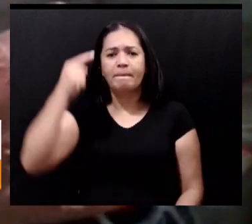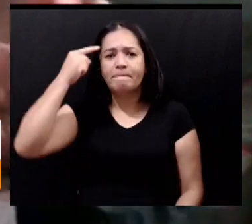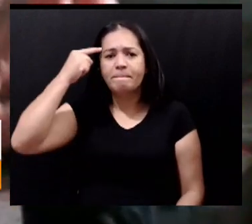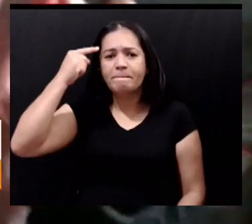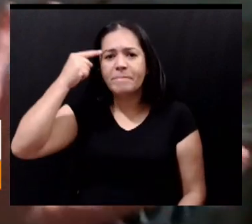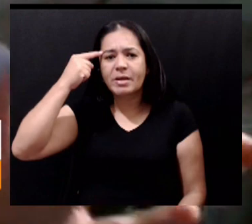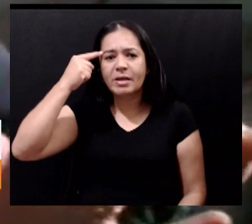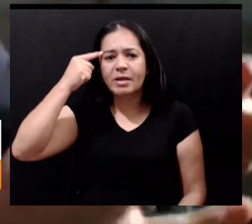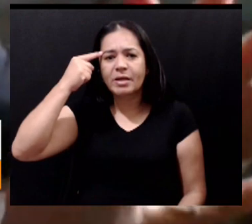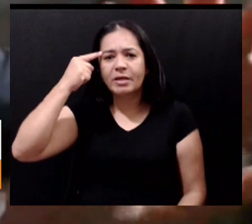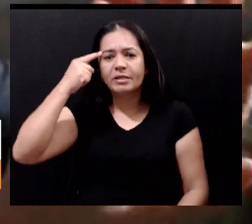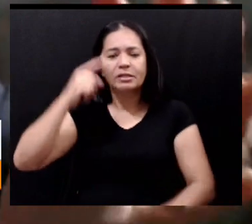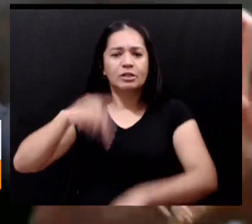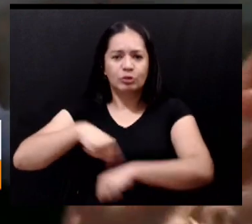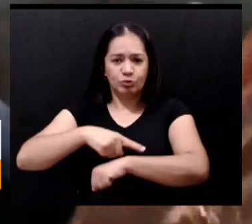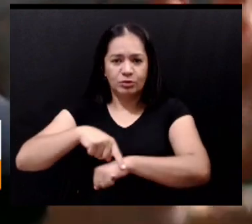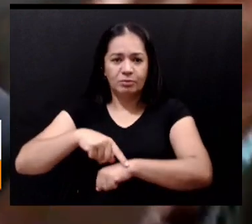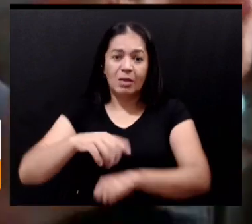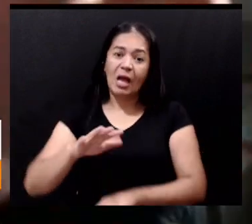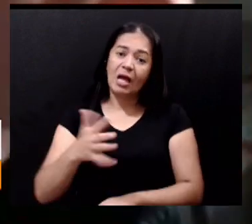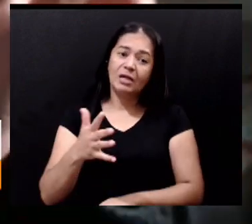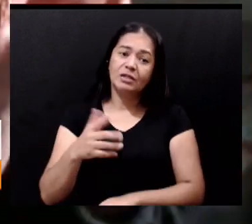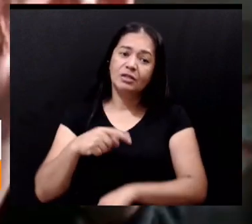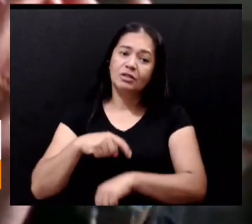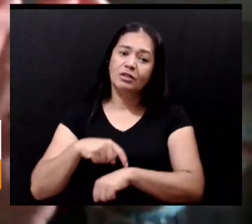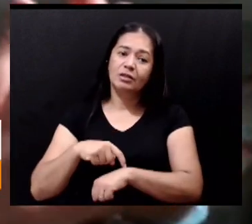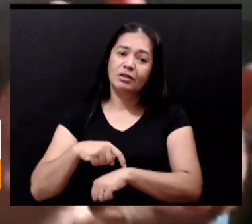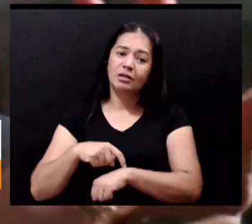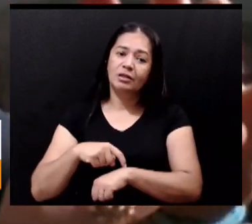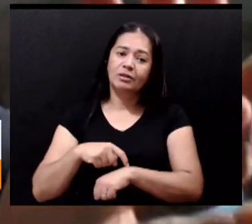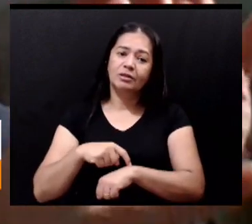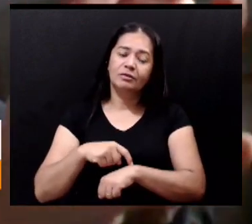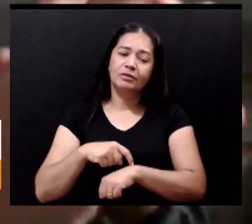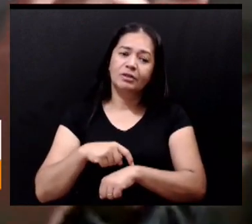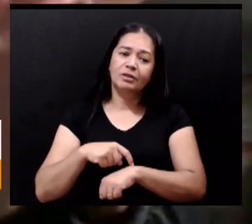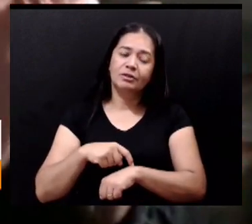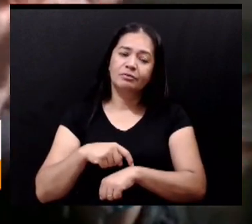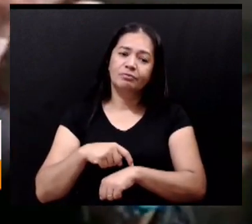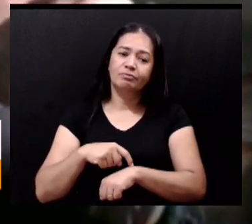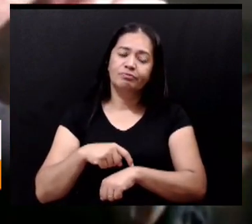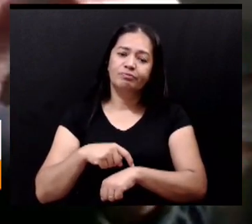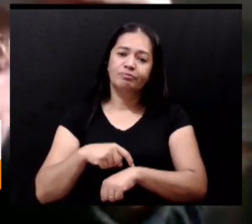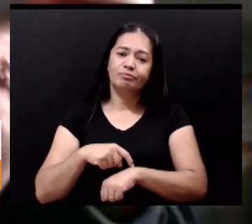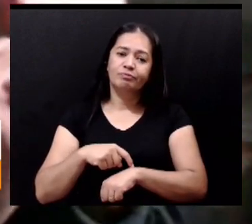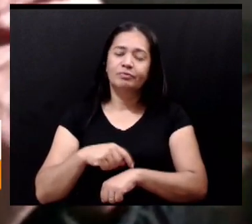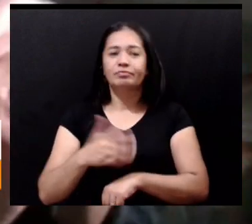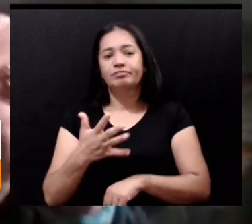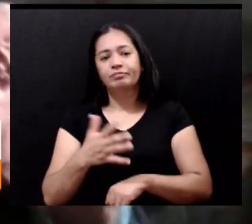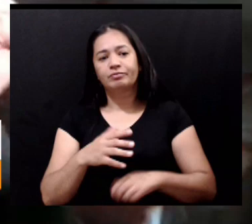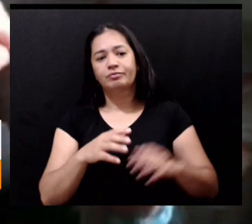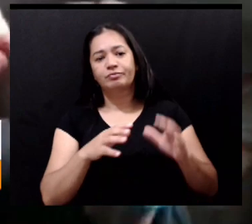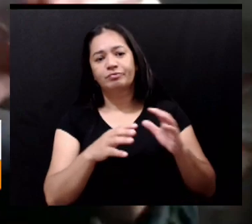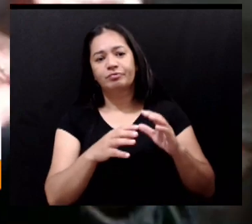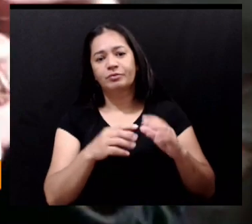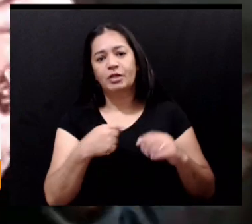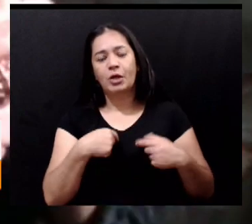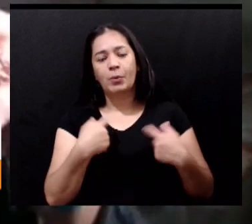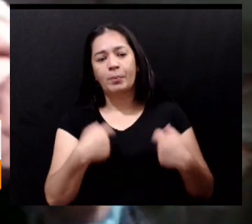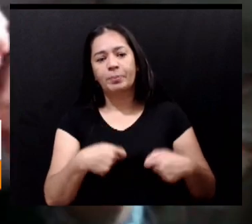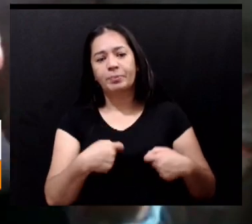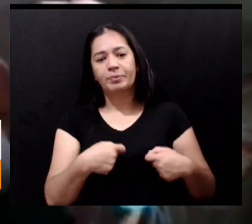hora que o pêndulo está para cá. Né? Então, assim, eu preciso abrir esse